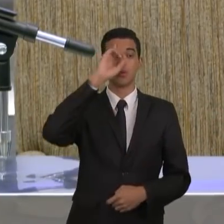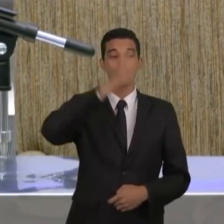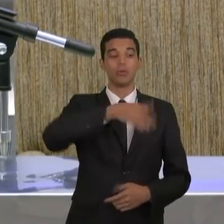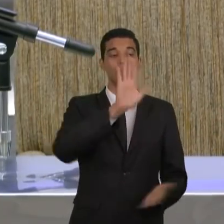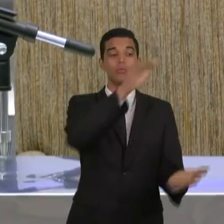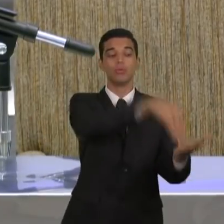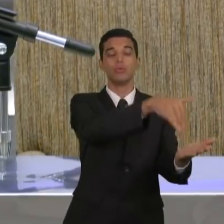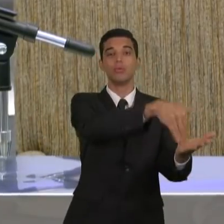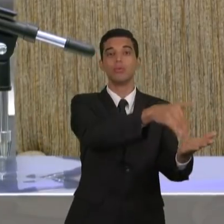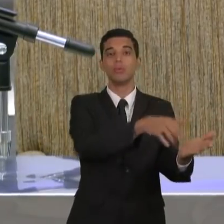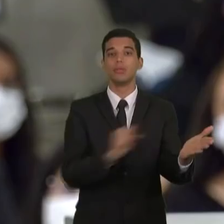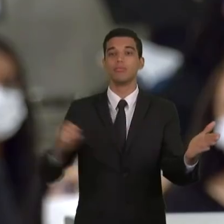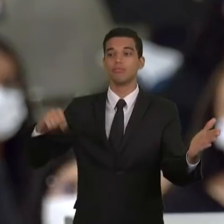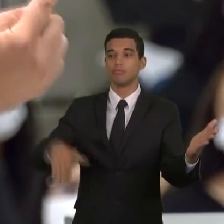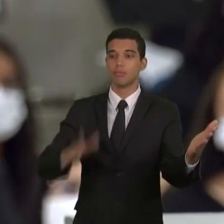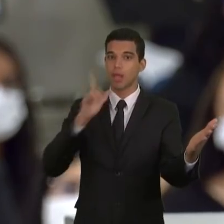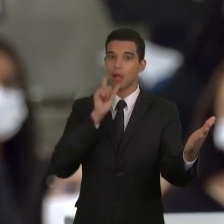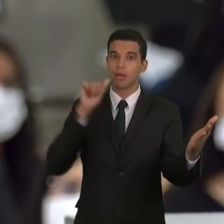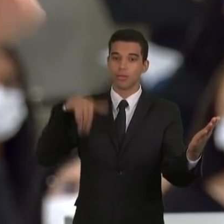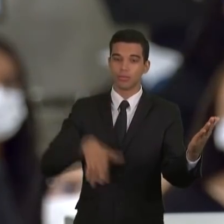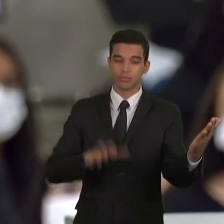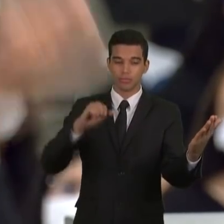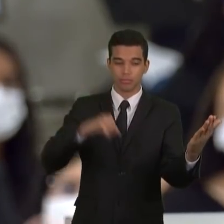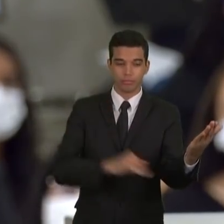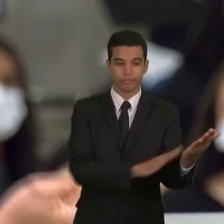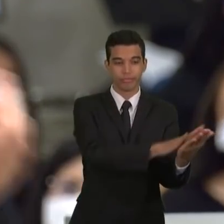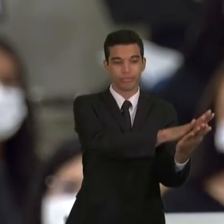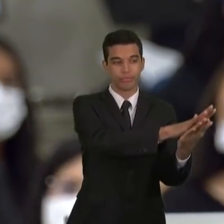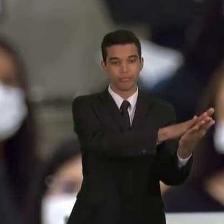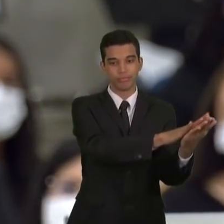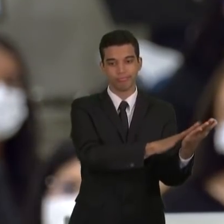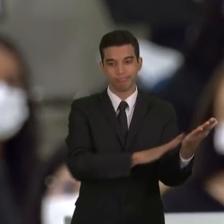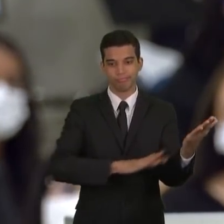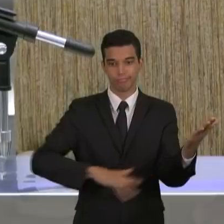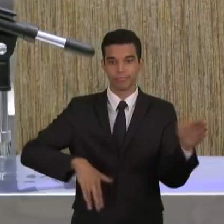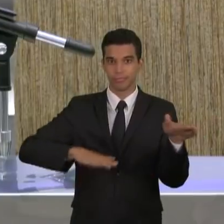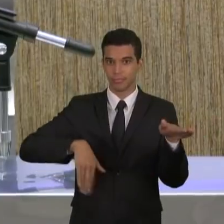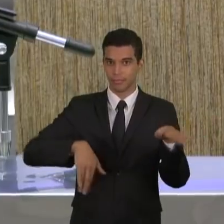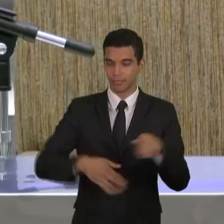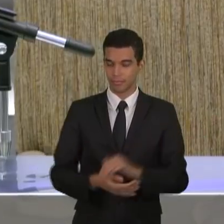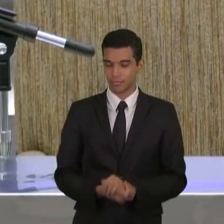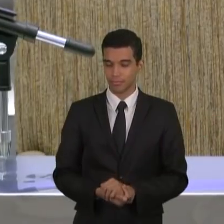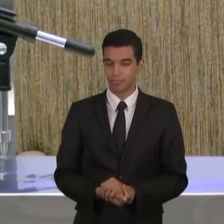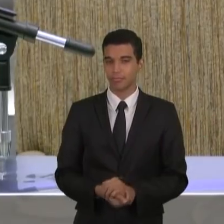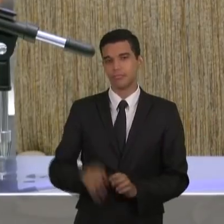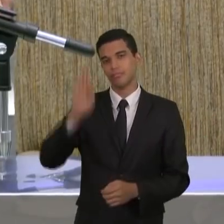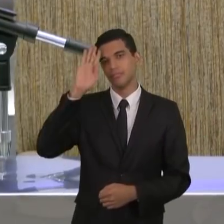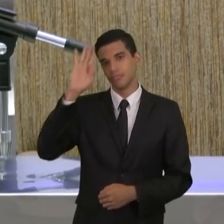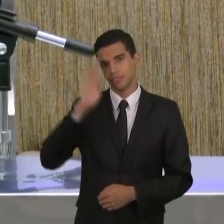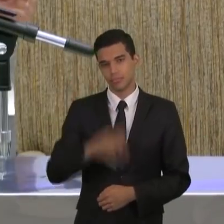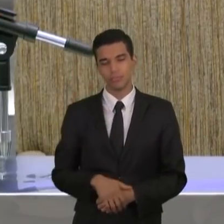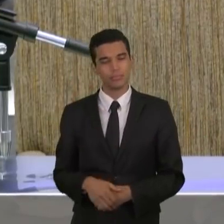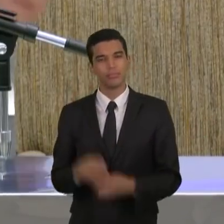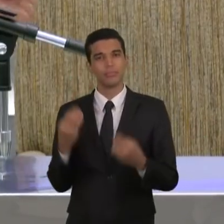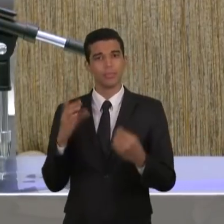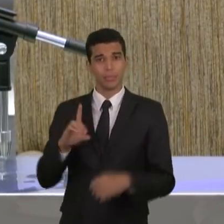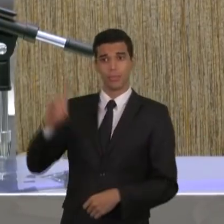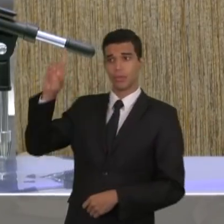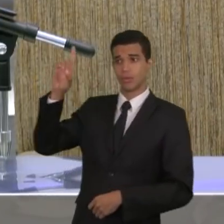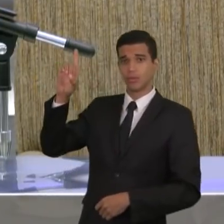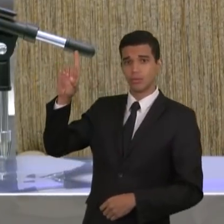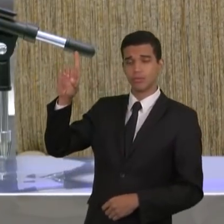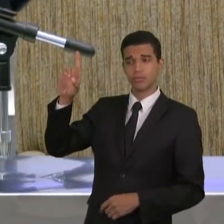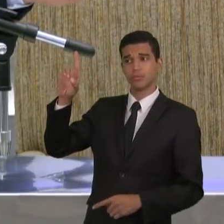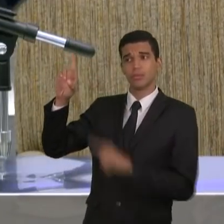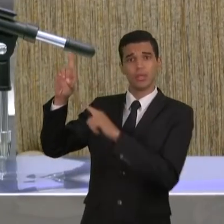chama existência aquilo que não existe como é que pode um Deus que olha para todas as